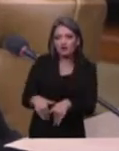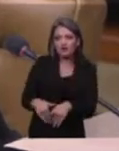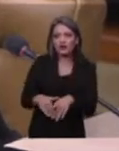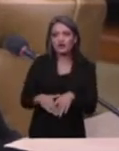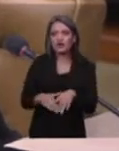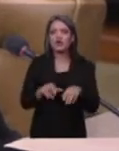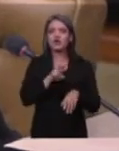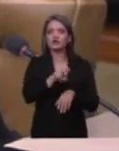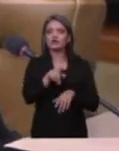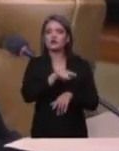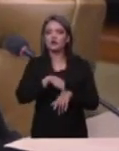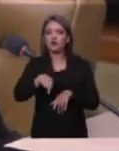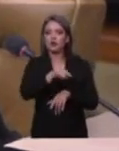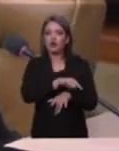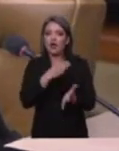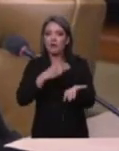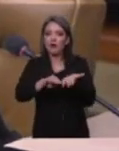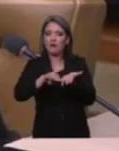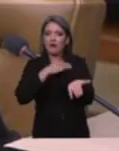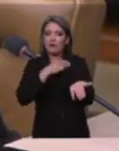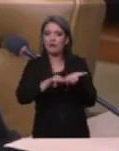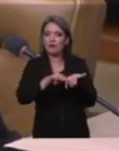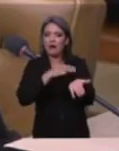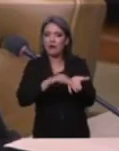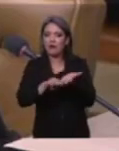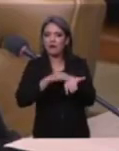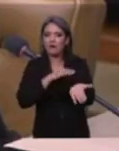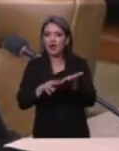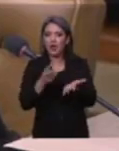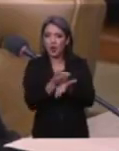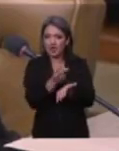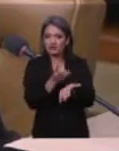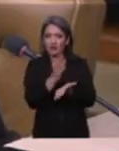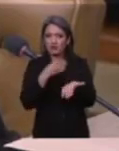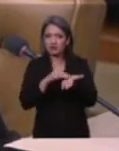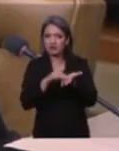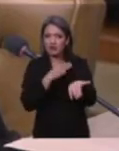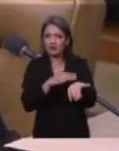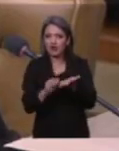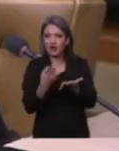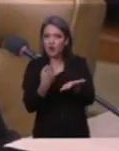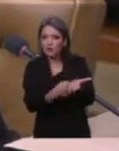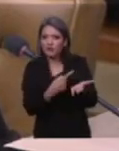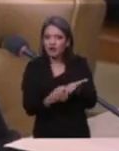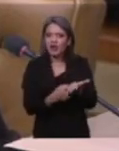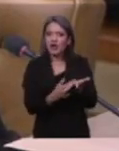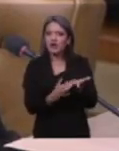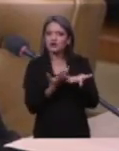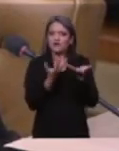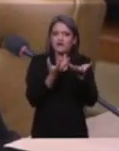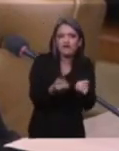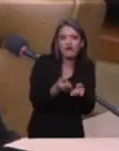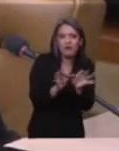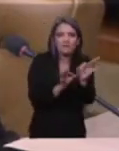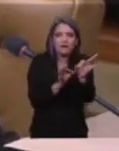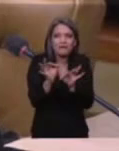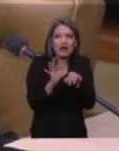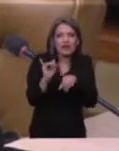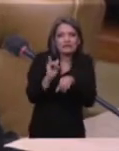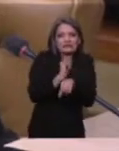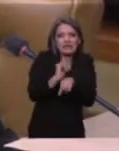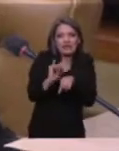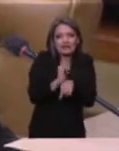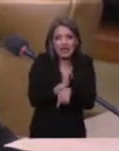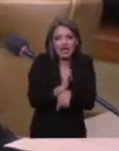comunicavam por zap, dizendo exatamente que iriam preparar uma forma